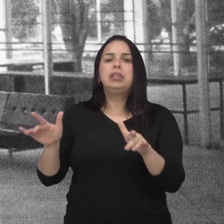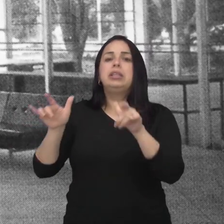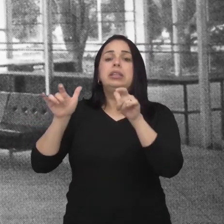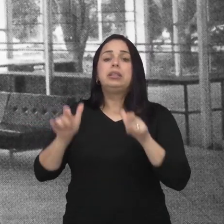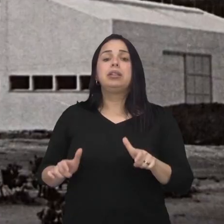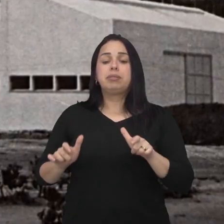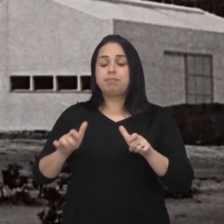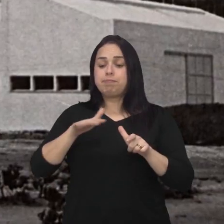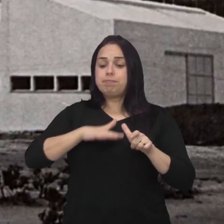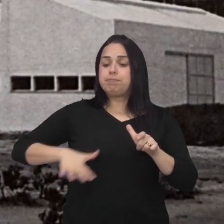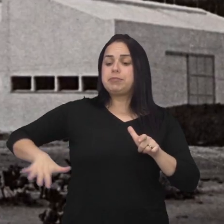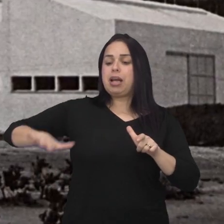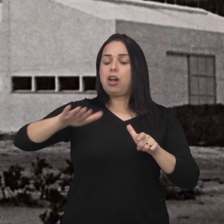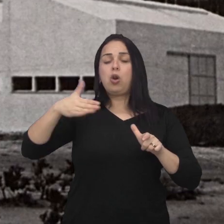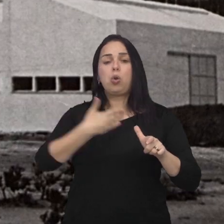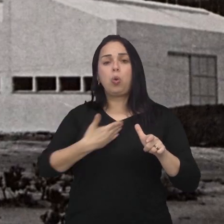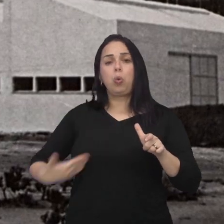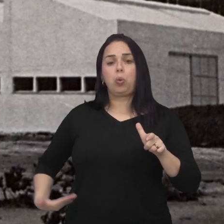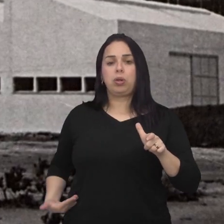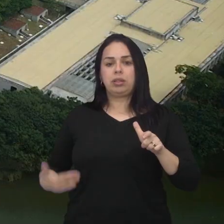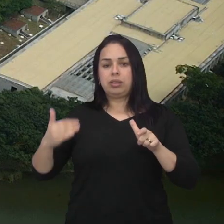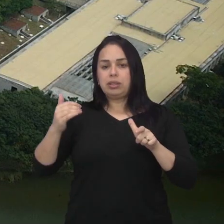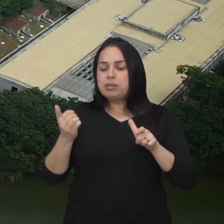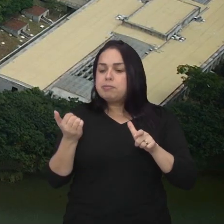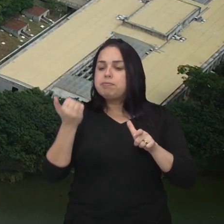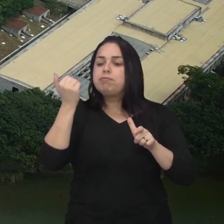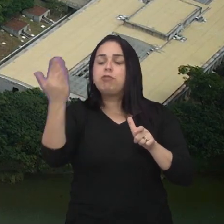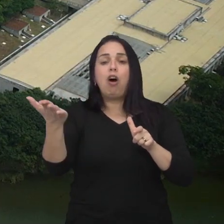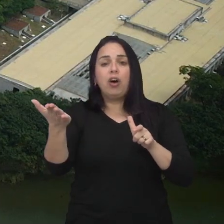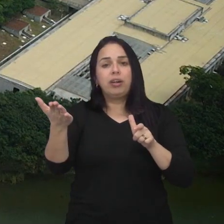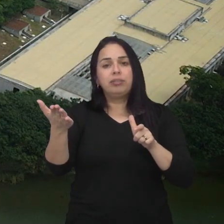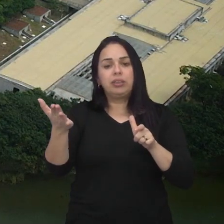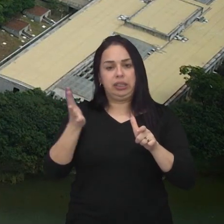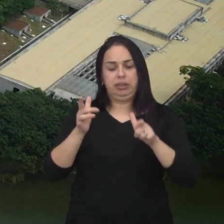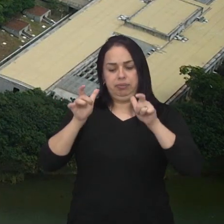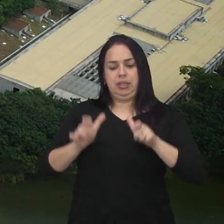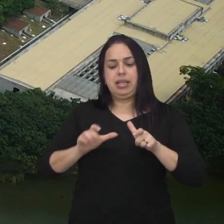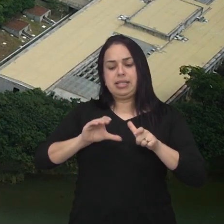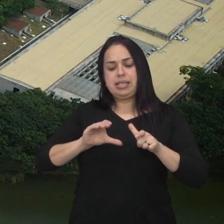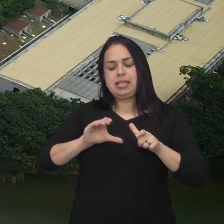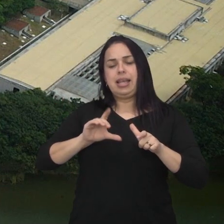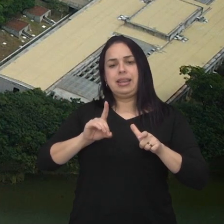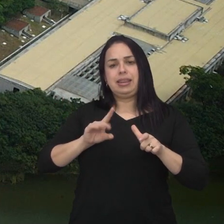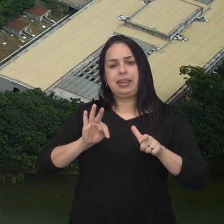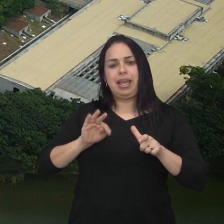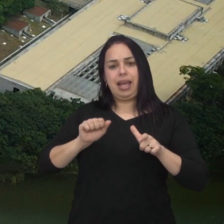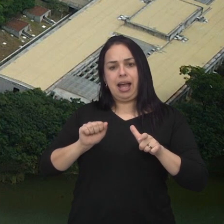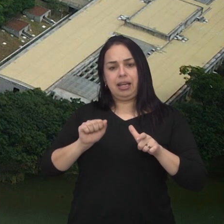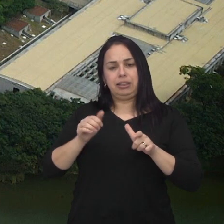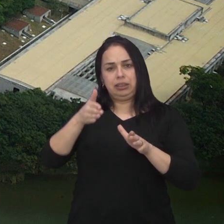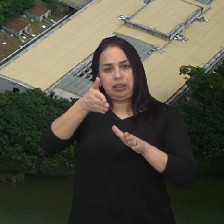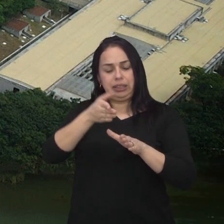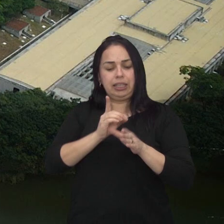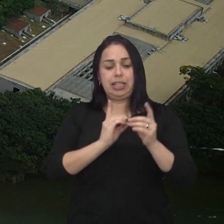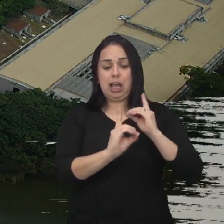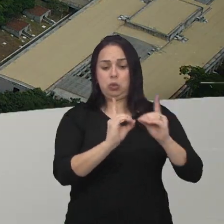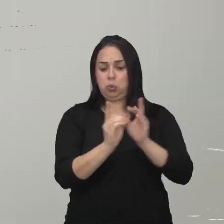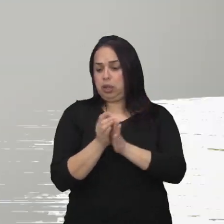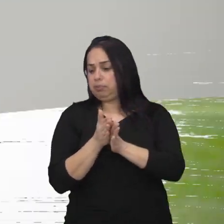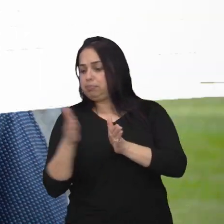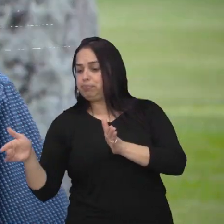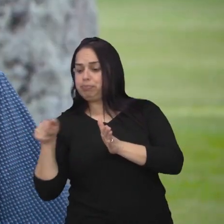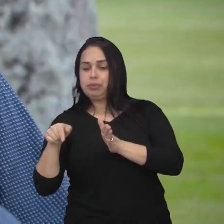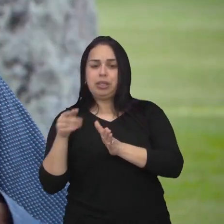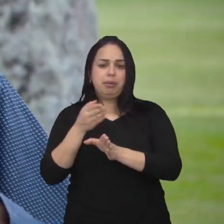área pública fora do que a gente conhece hoje o CTA. A gente conhece o CTA do lado de lá da Dutra. Do lado de